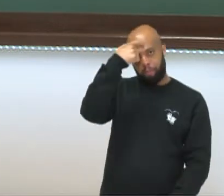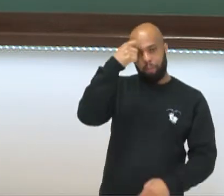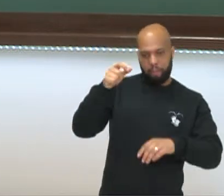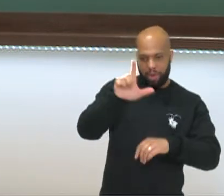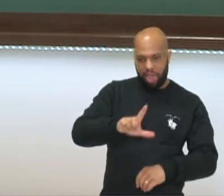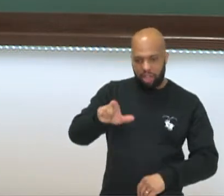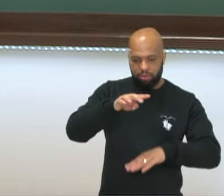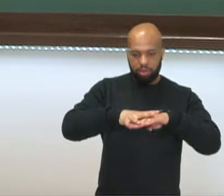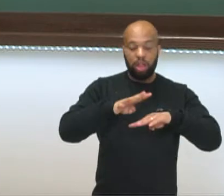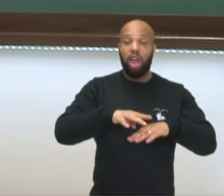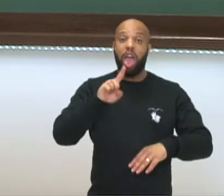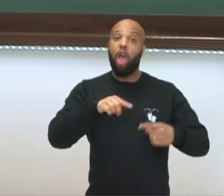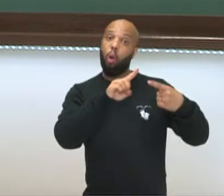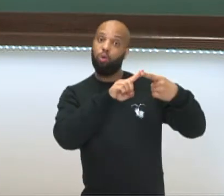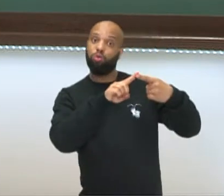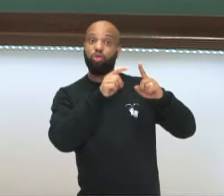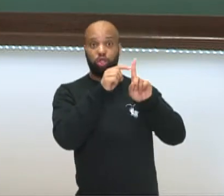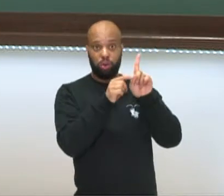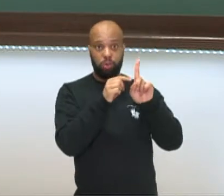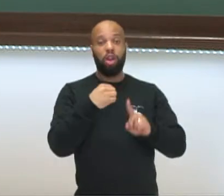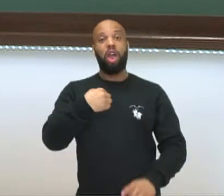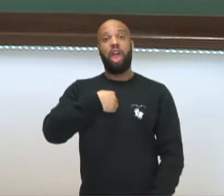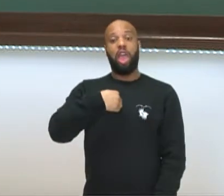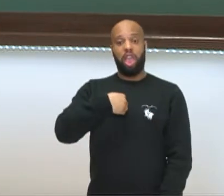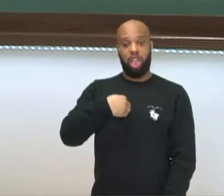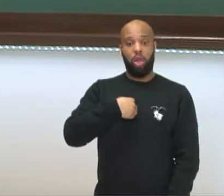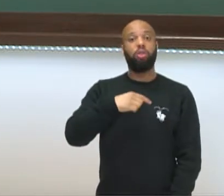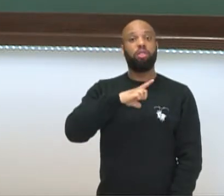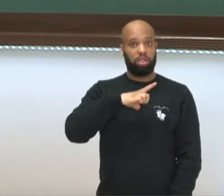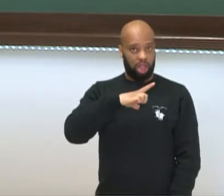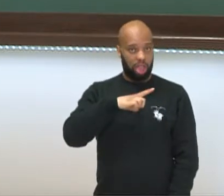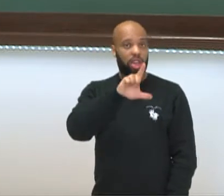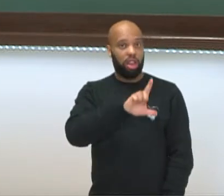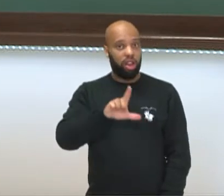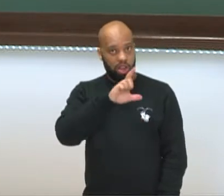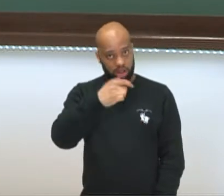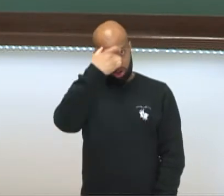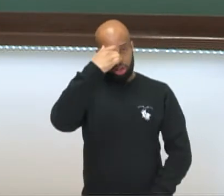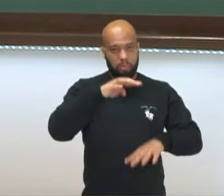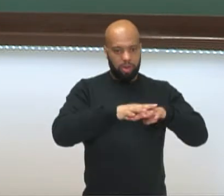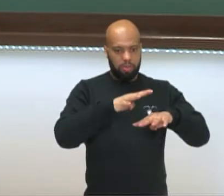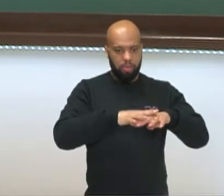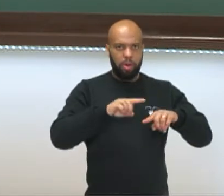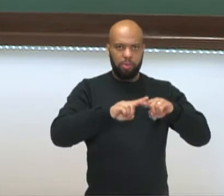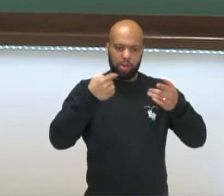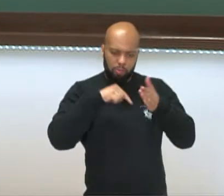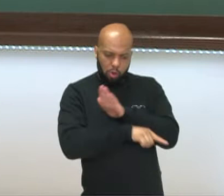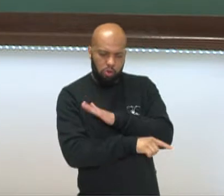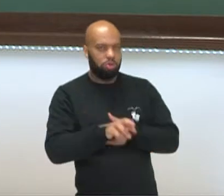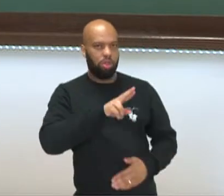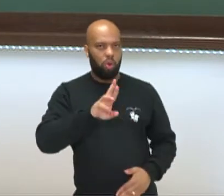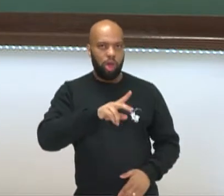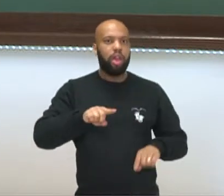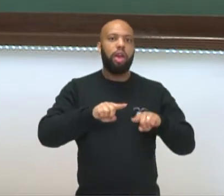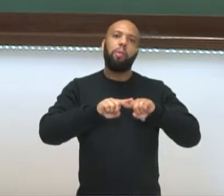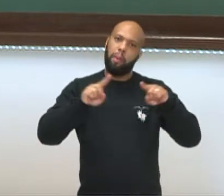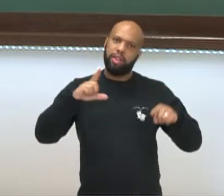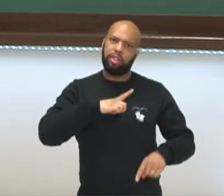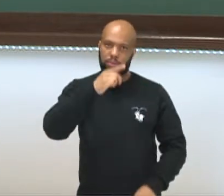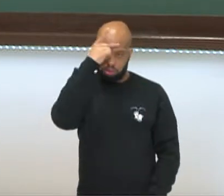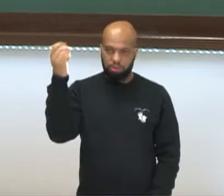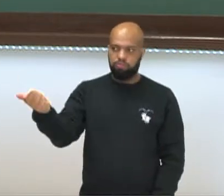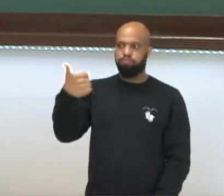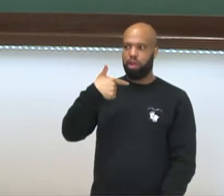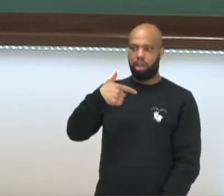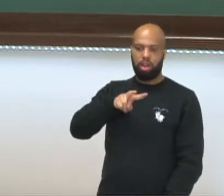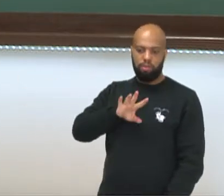das inteligências. Eu tenho o raciocínio lógico-matemático apurado, mas não tanto. Existem pessoas que são muito mais rápidas